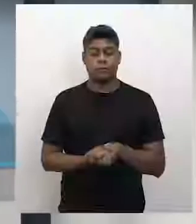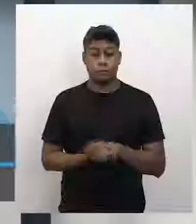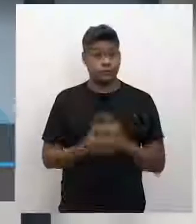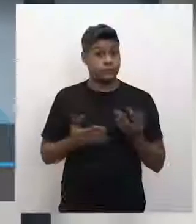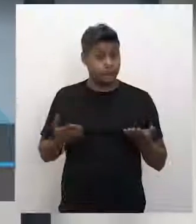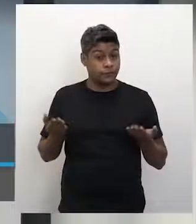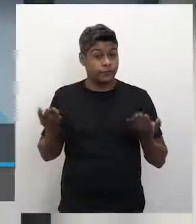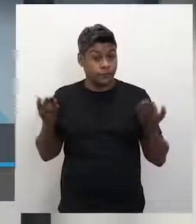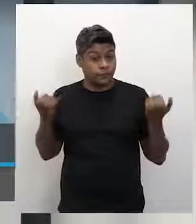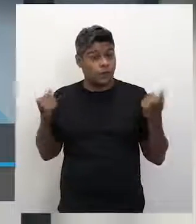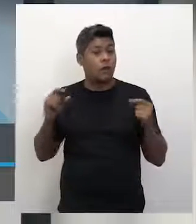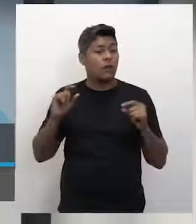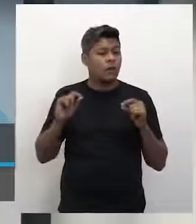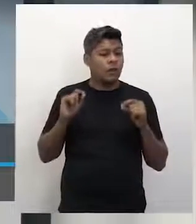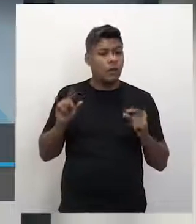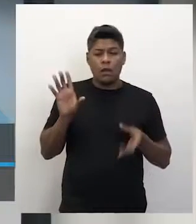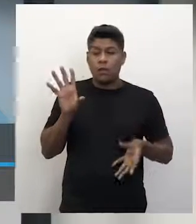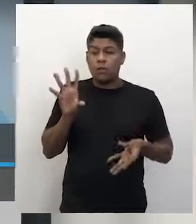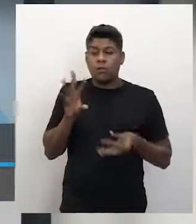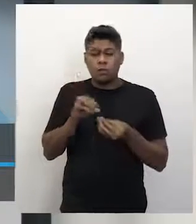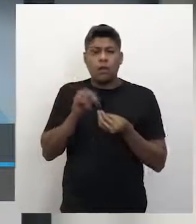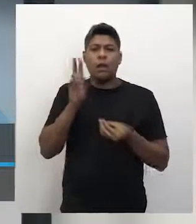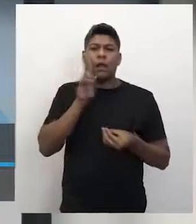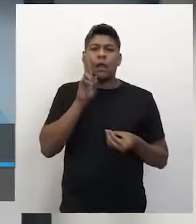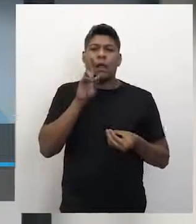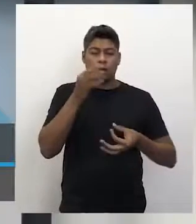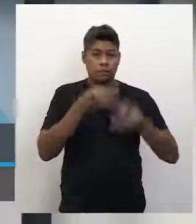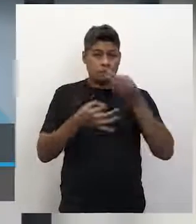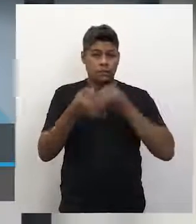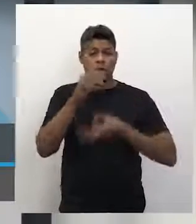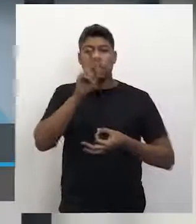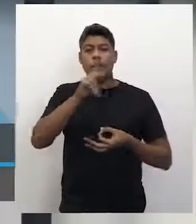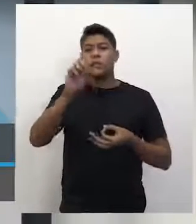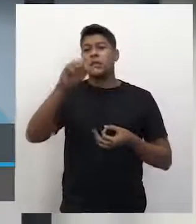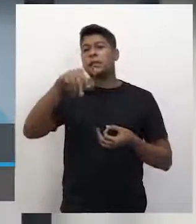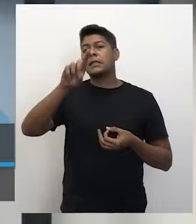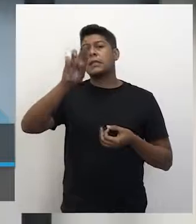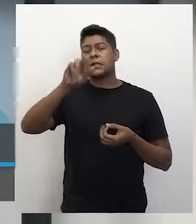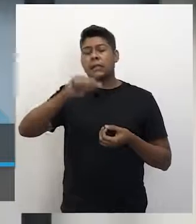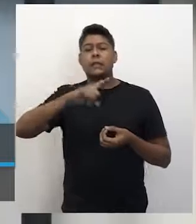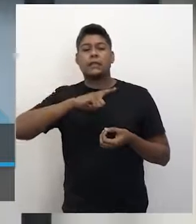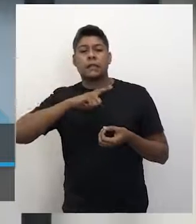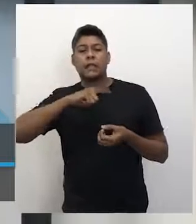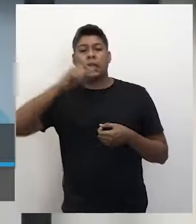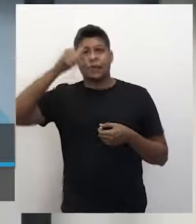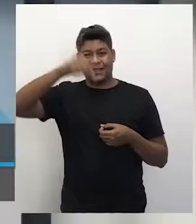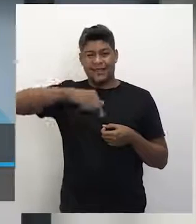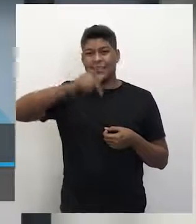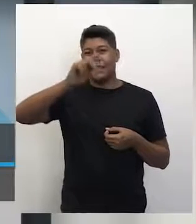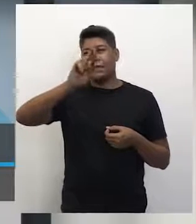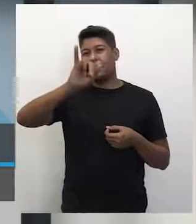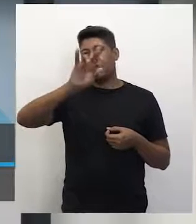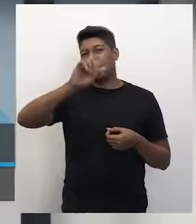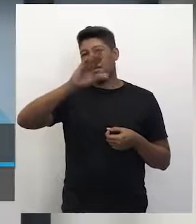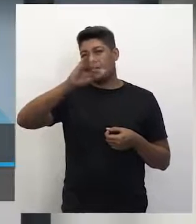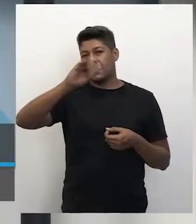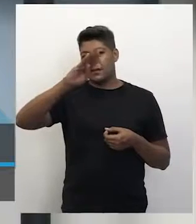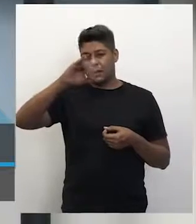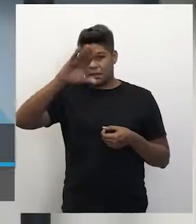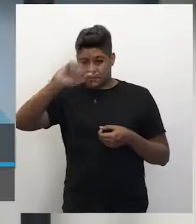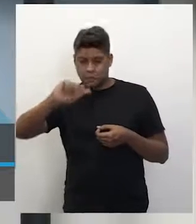Bom, pessoal, só um trechinho mesmo. Eu quero ler um comentário aqui da ProSandra. Ela falou, temos aqui em Piracicaba a família